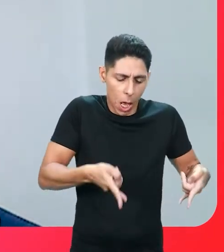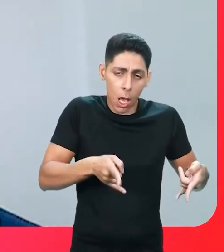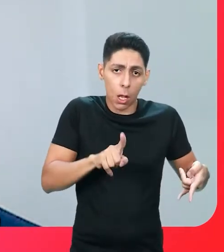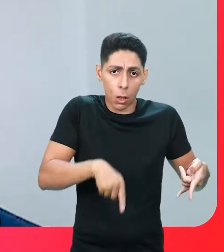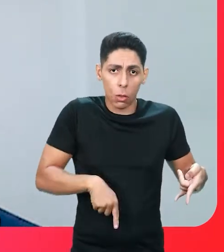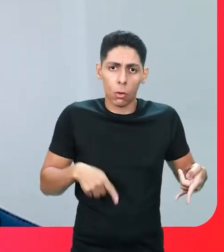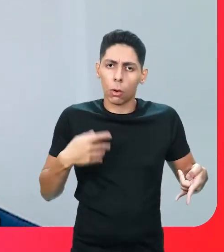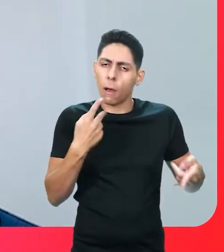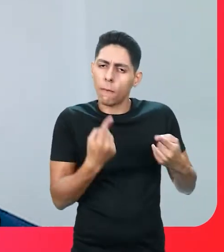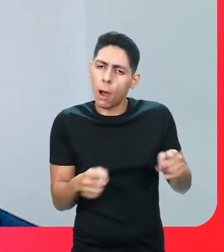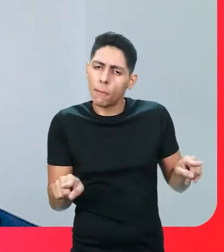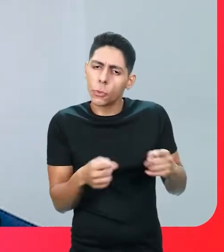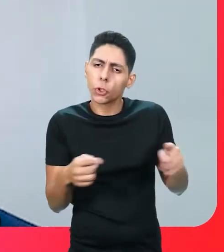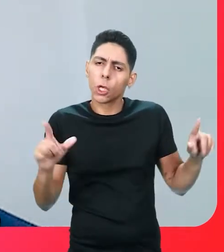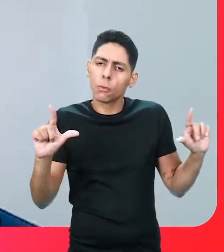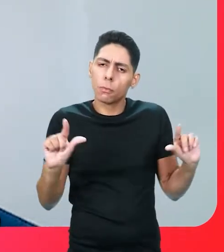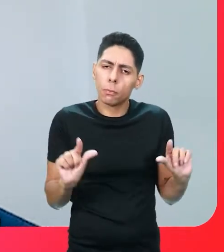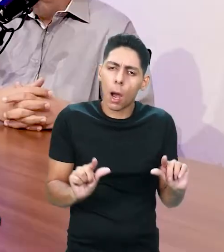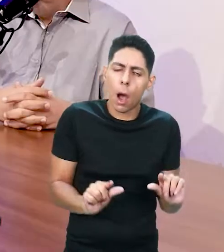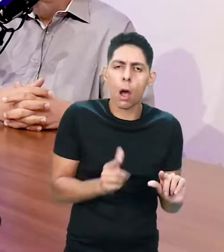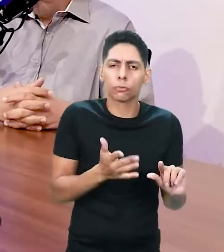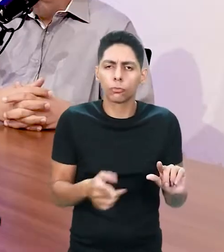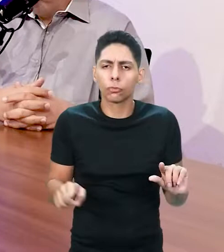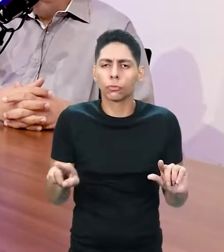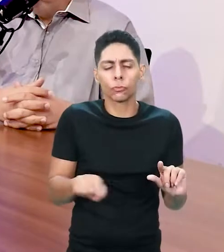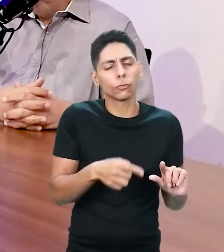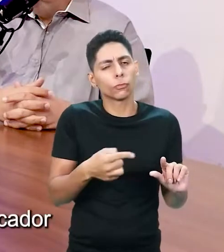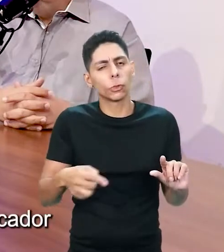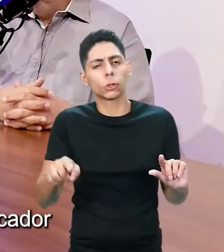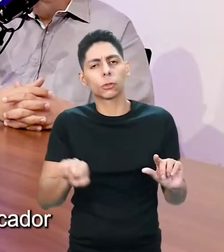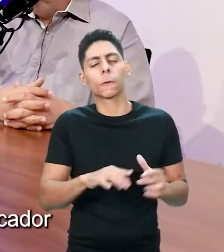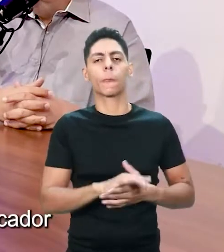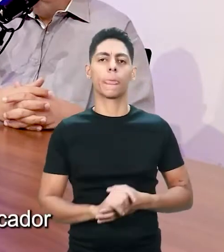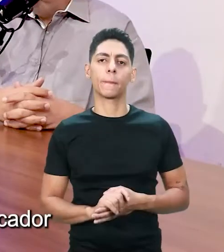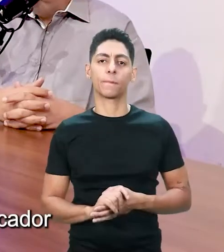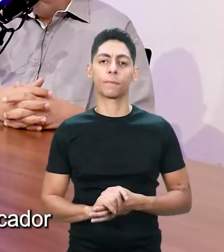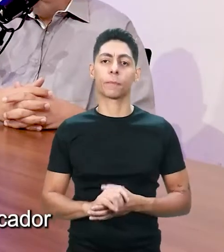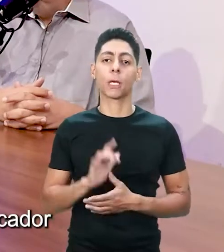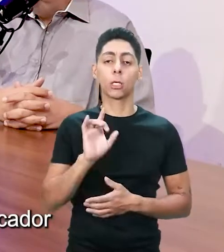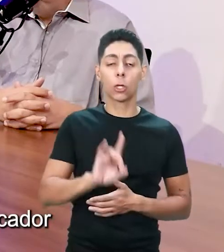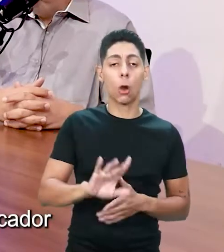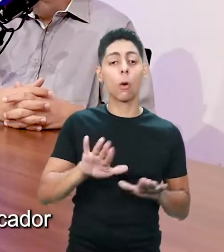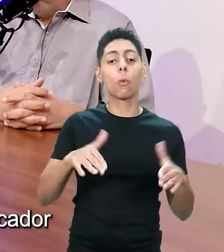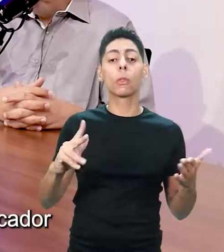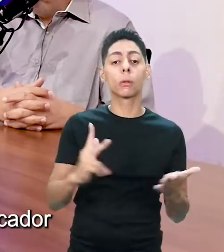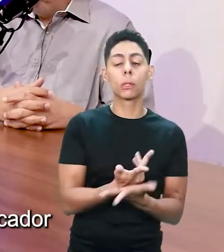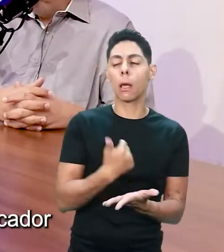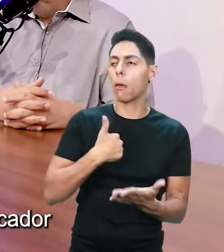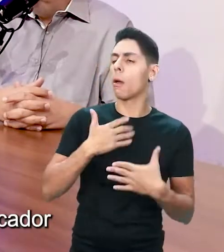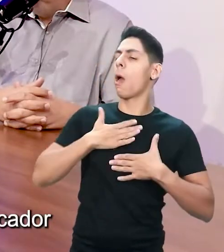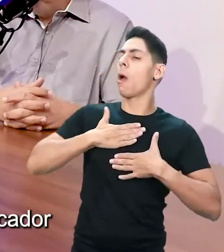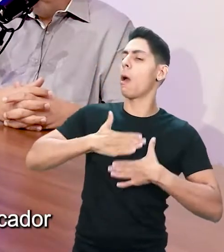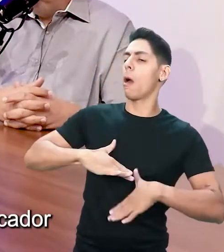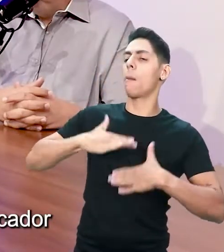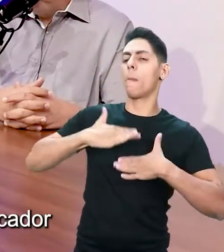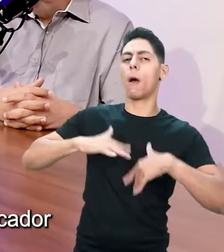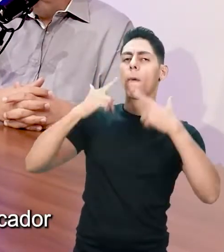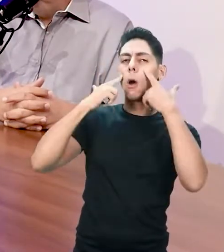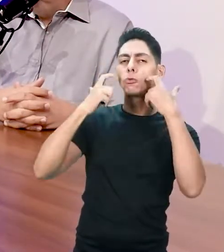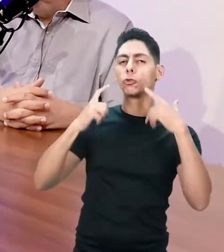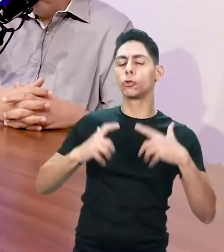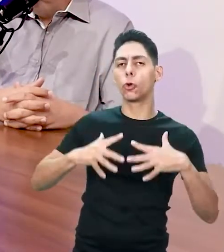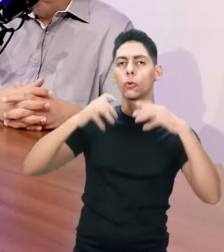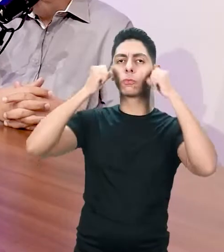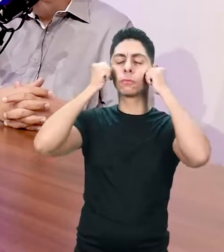botavam um som bem baixinho, com o comunicador ali falando baixinho, e que só quando isso acontecia que eu me acalmava, porque aquele